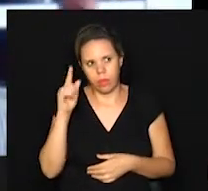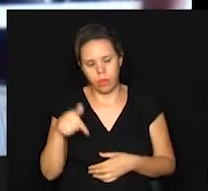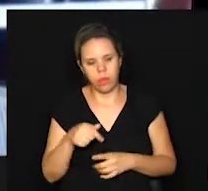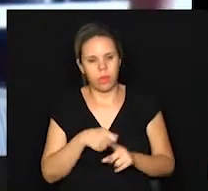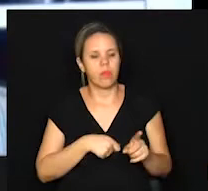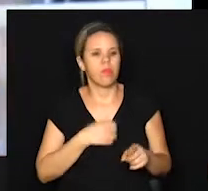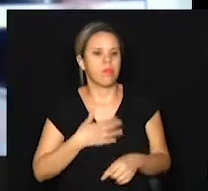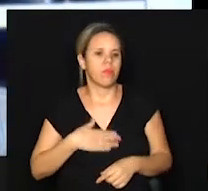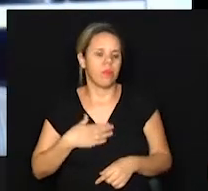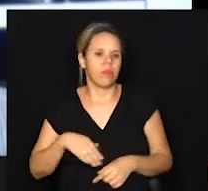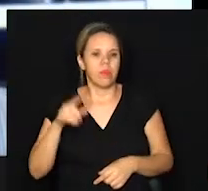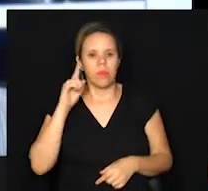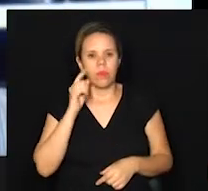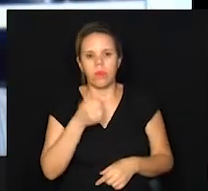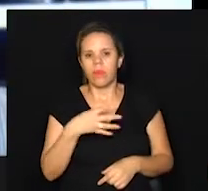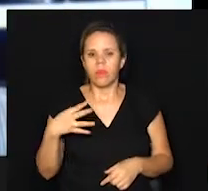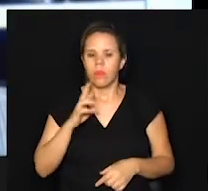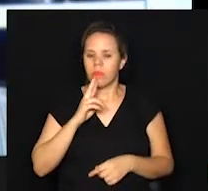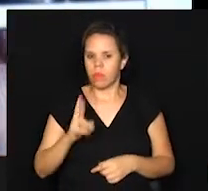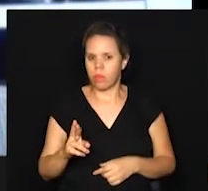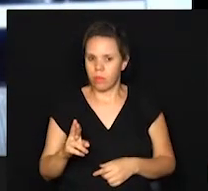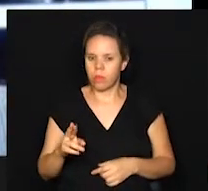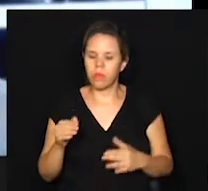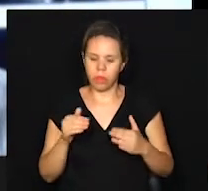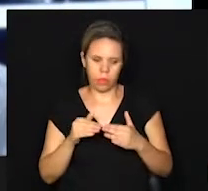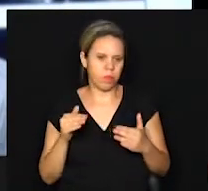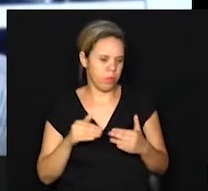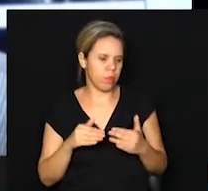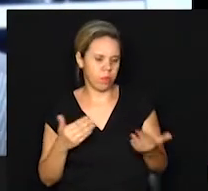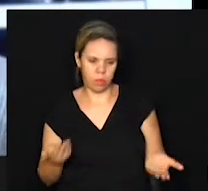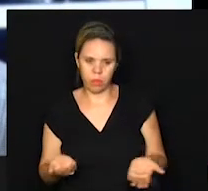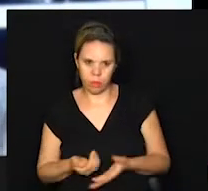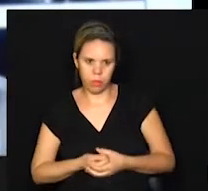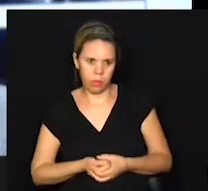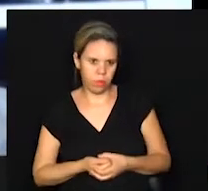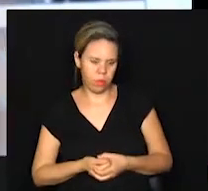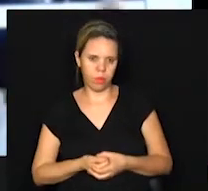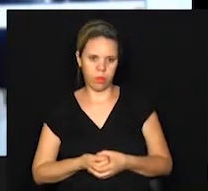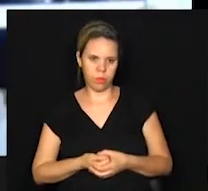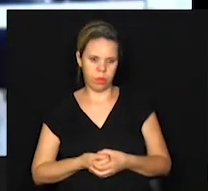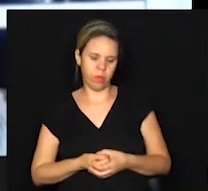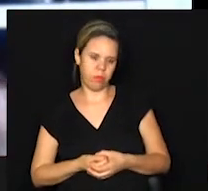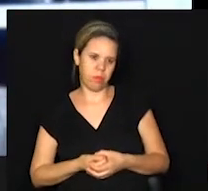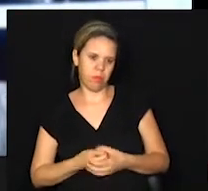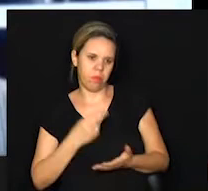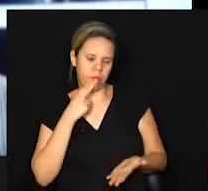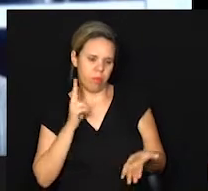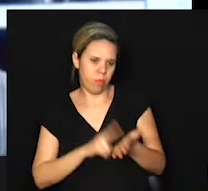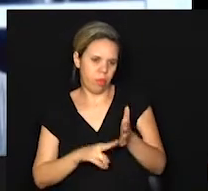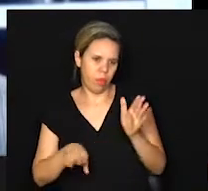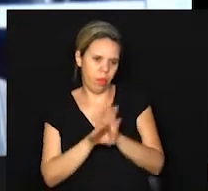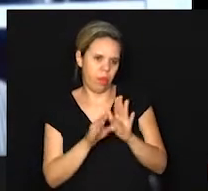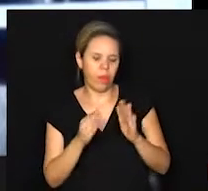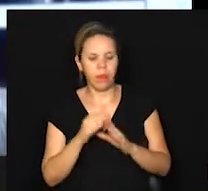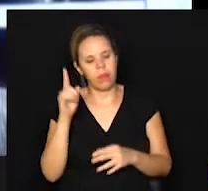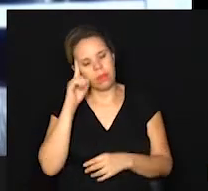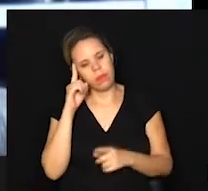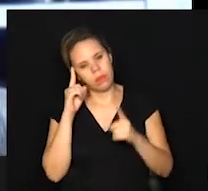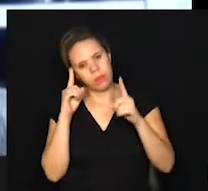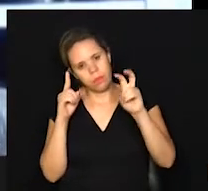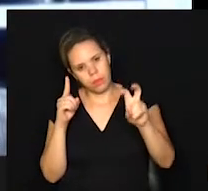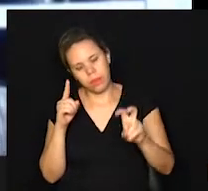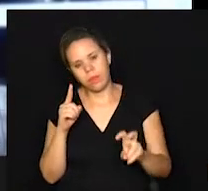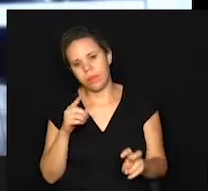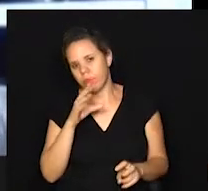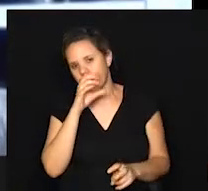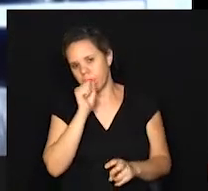fato é que no dia 14 eu respondo, portanto, dando concordância a esse telegrama. No dia 15, no sábado, eu